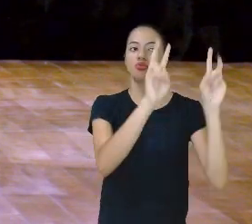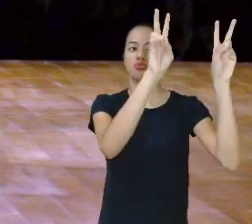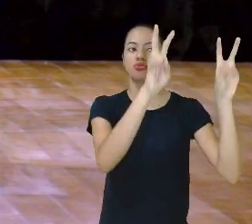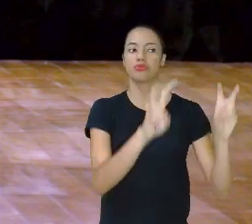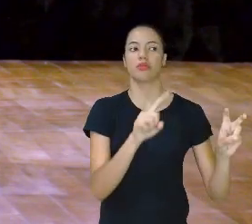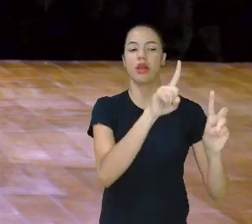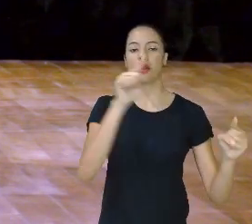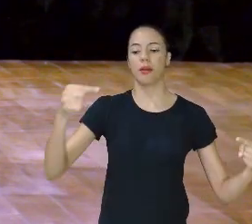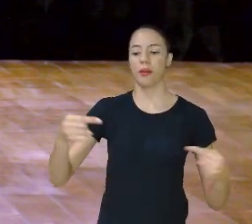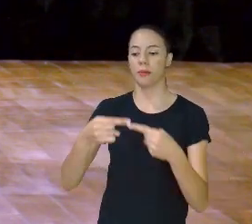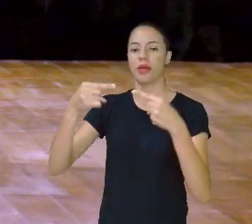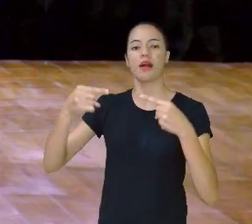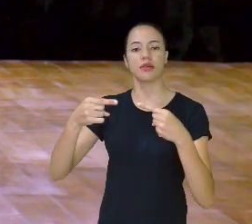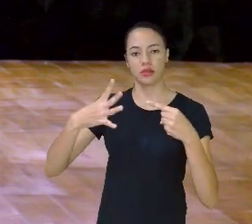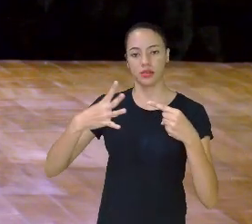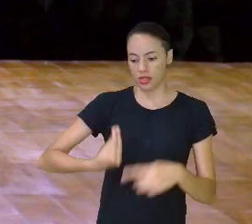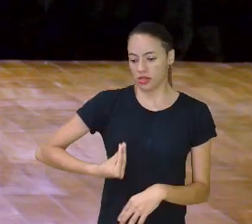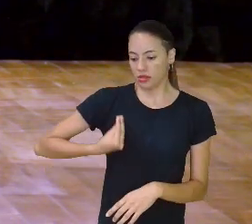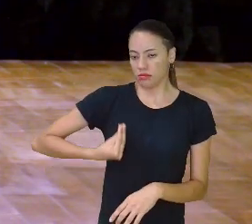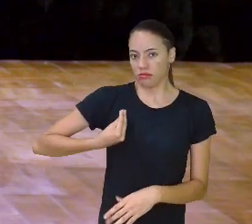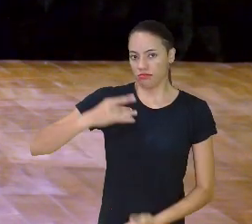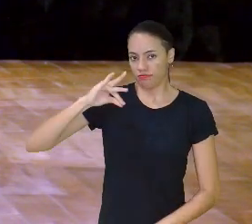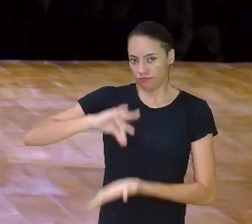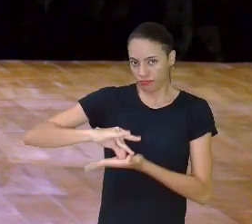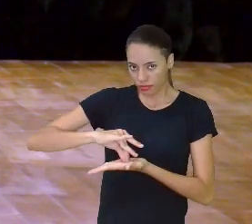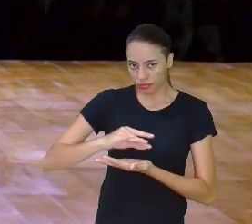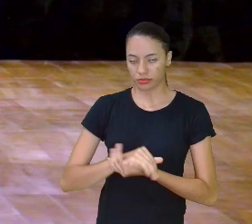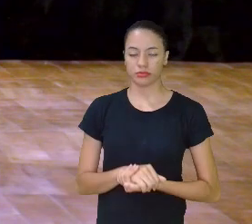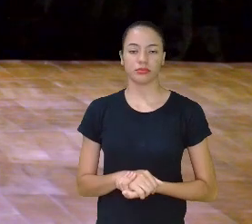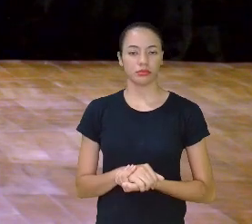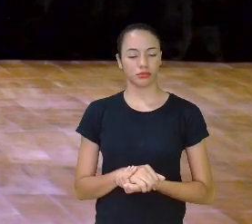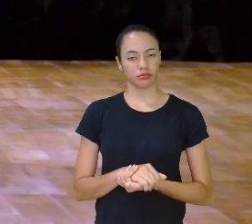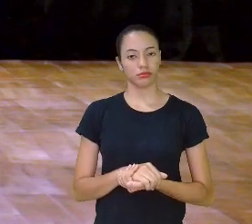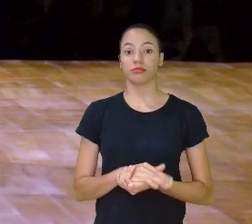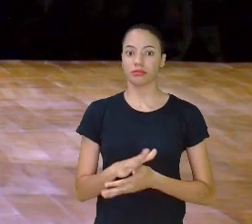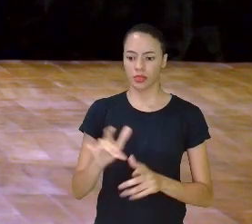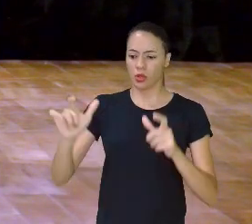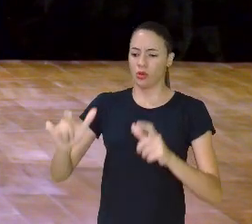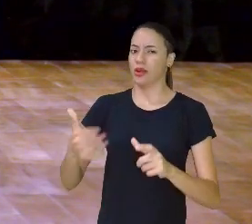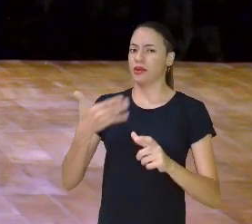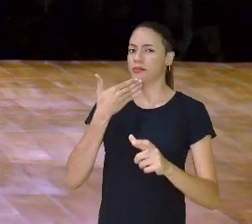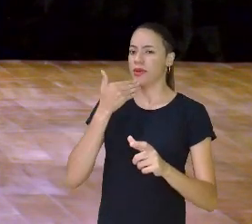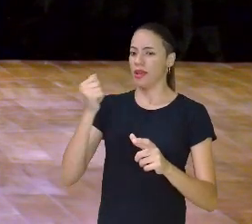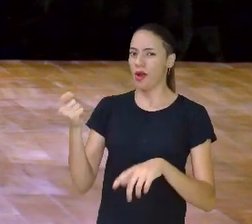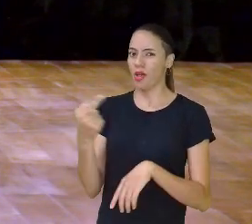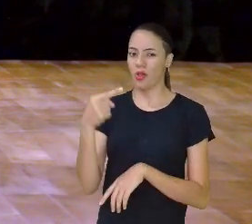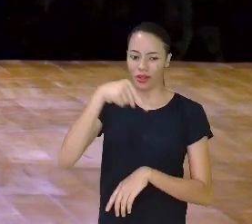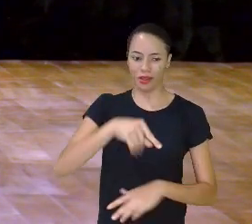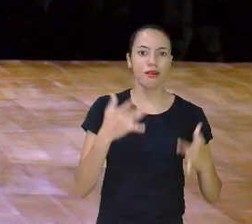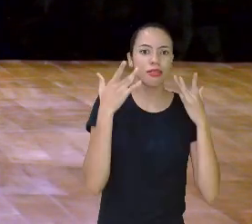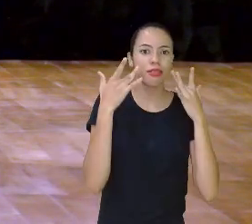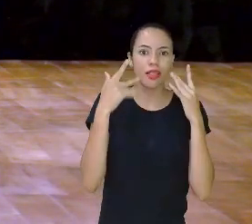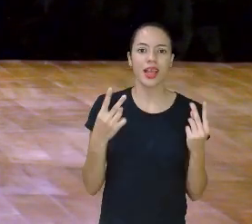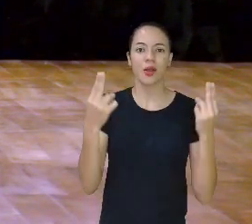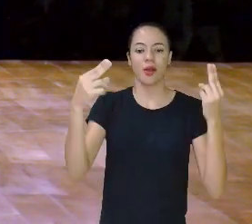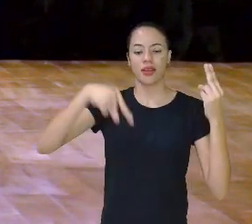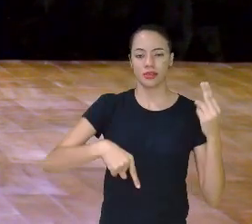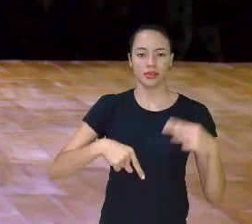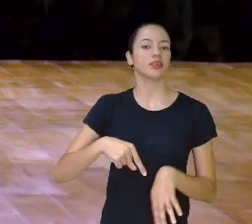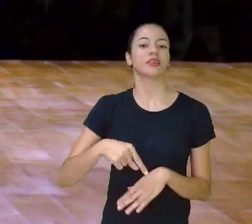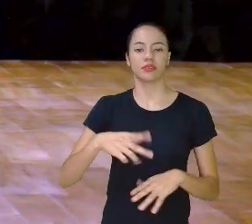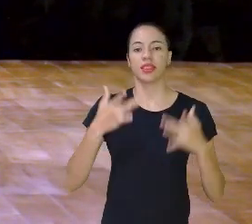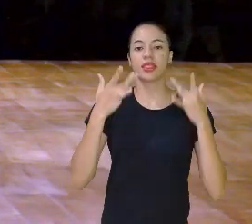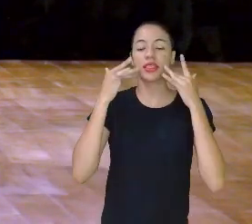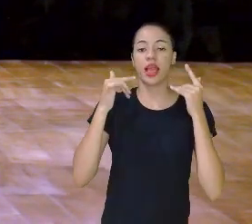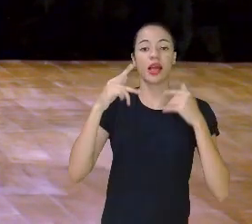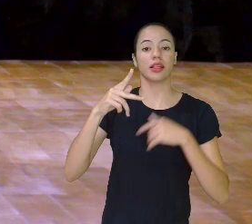fazem parte da nossa existência. Que lugar melhor para começar do que um teatro como esse, o Teatro do Parque, que está